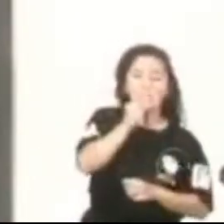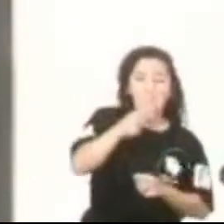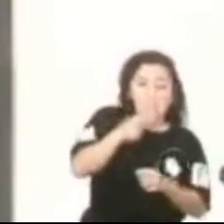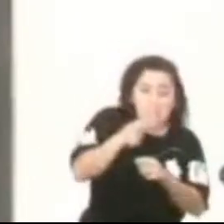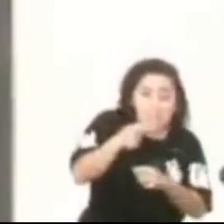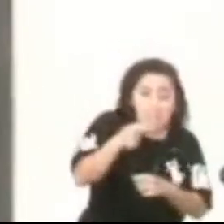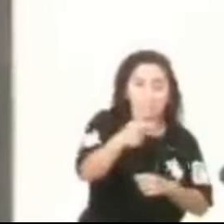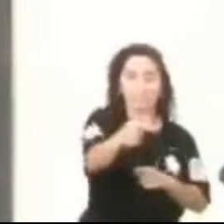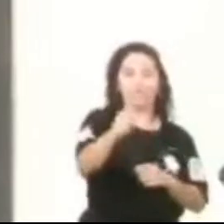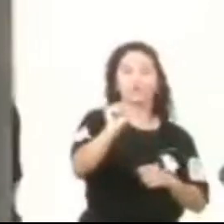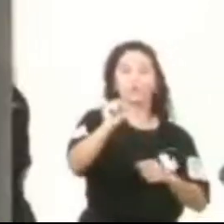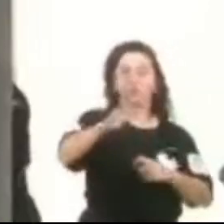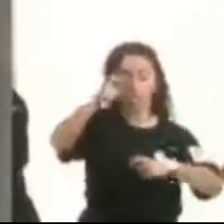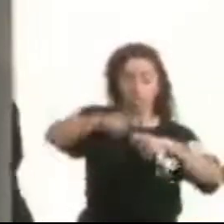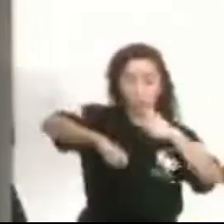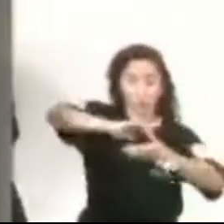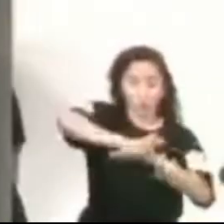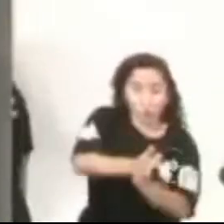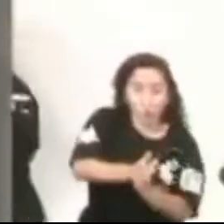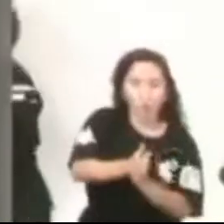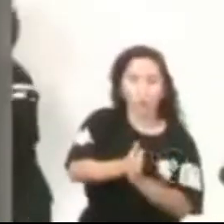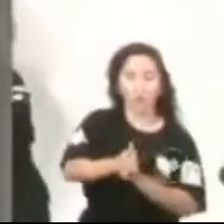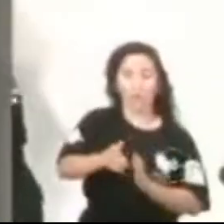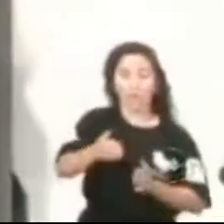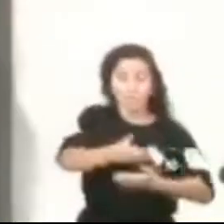explodiu o estupro de recém-nascidos.